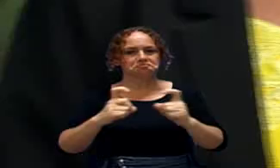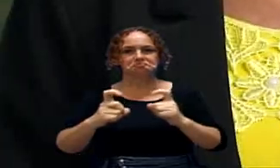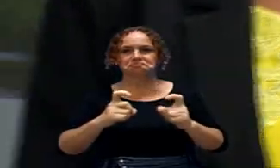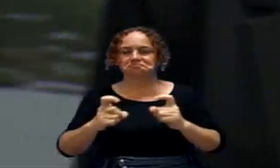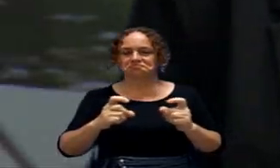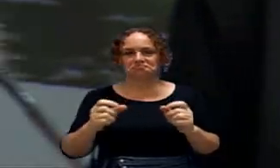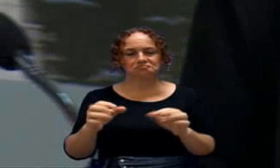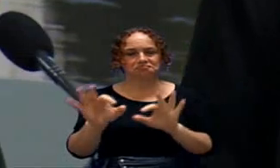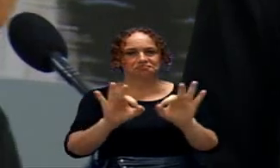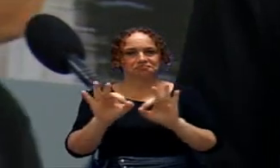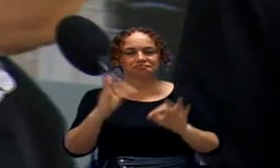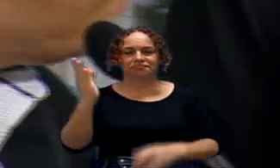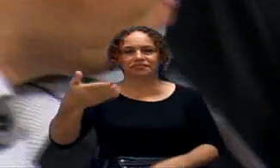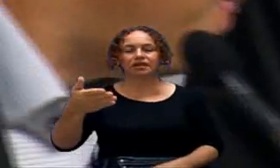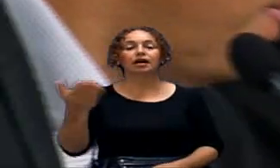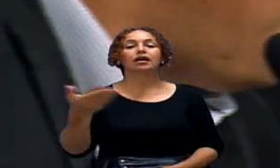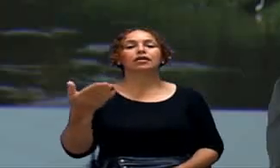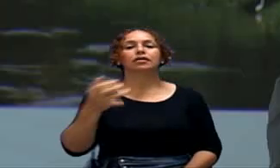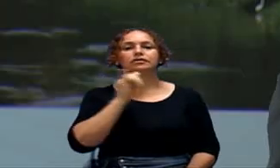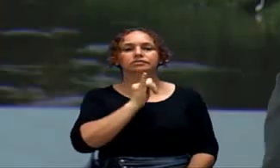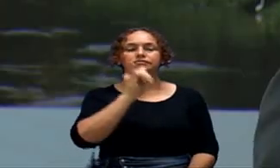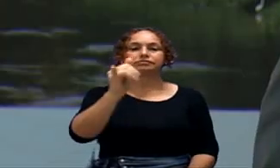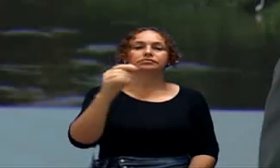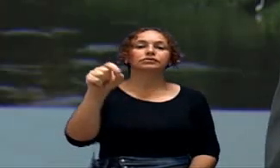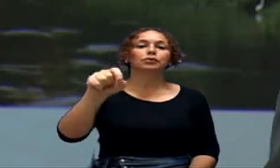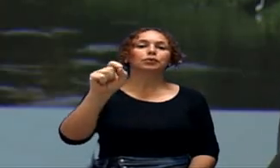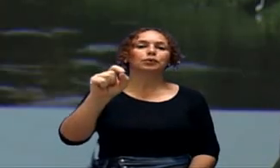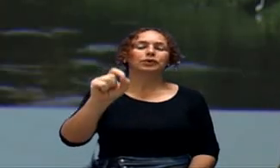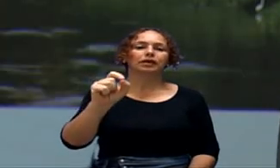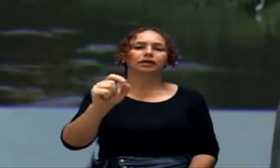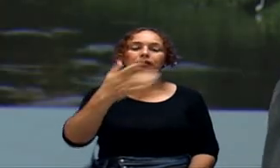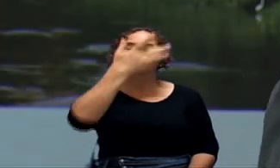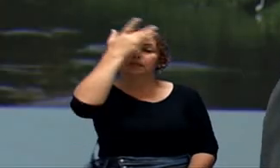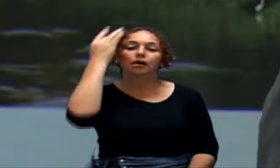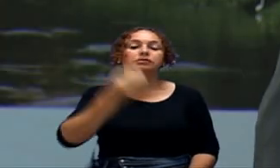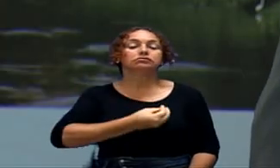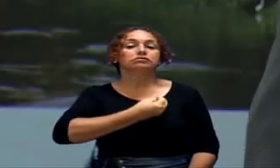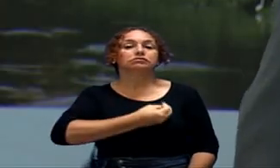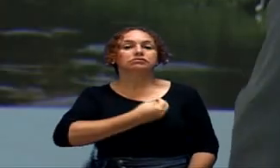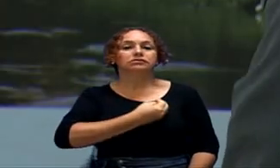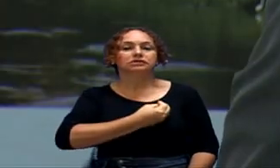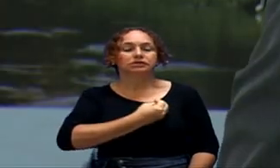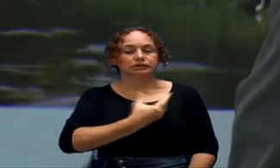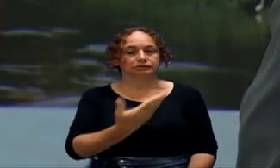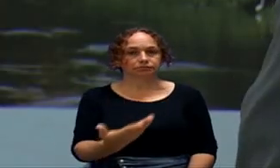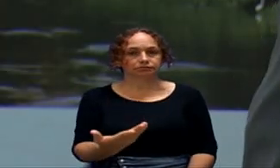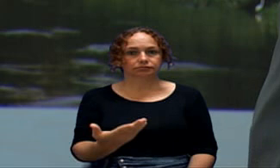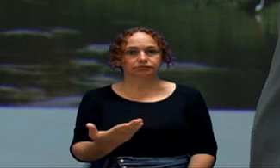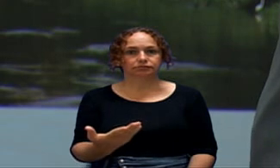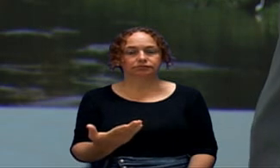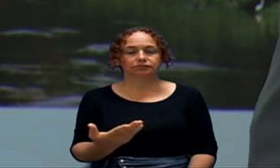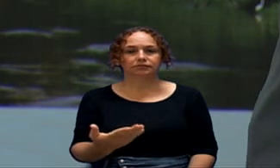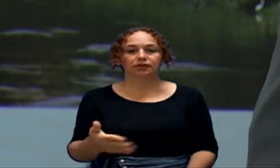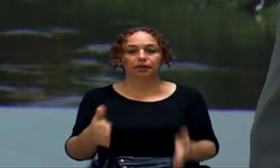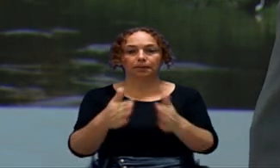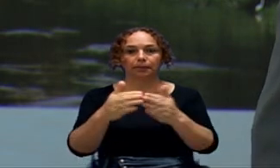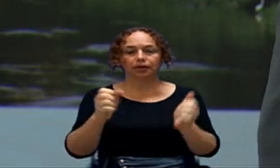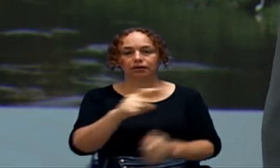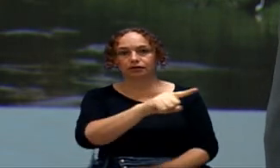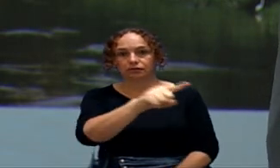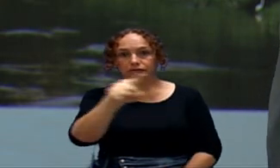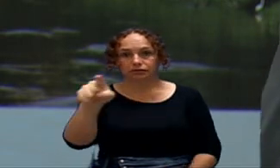nós anunciaremos a mesa estendida, solicitando para que as pessoas que estão